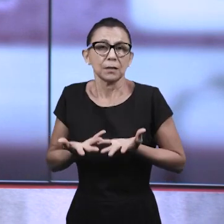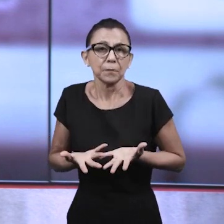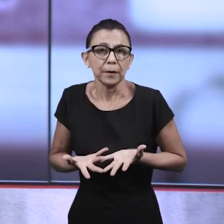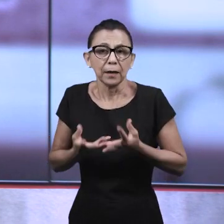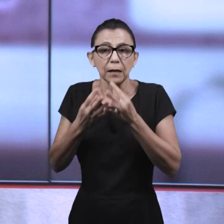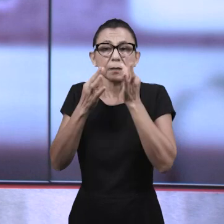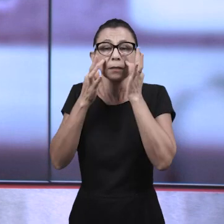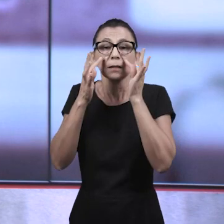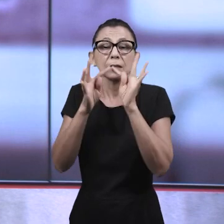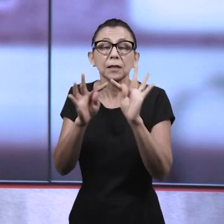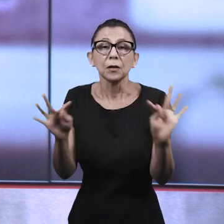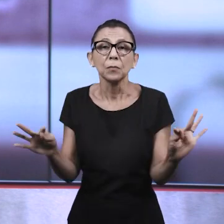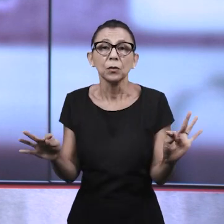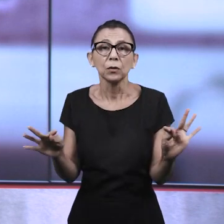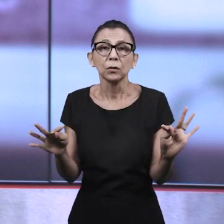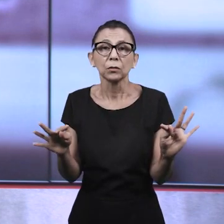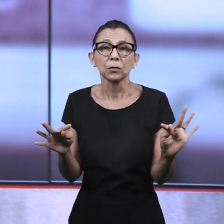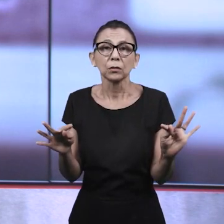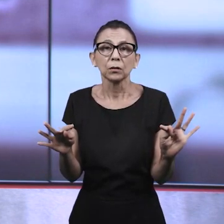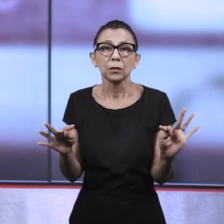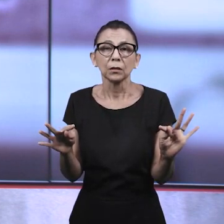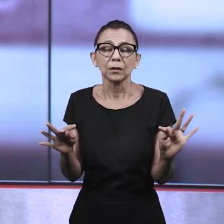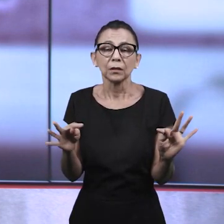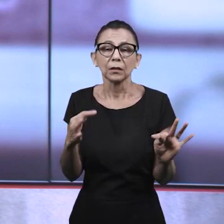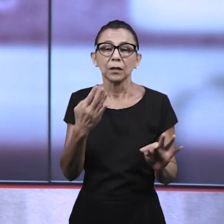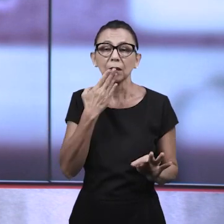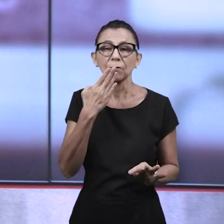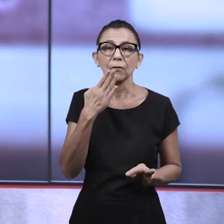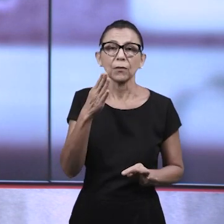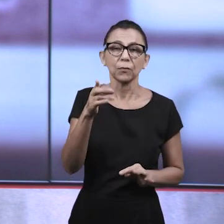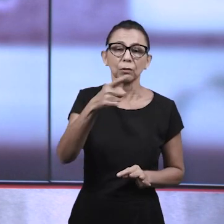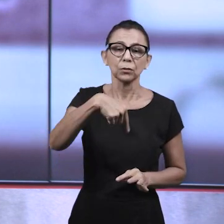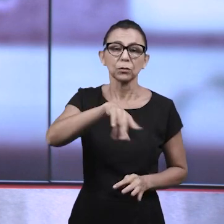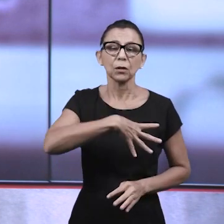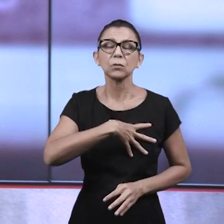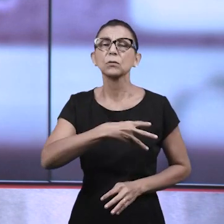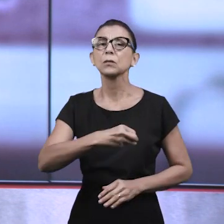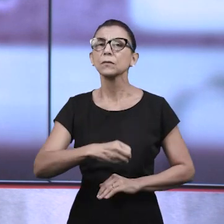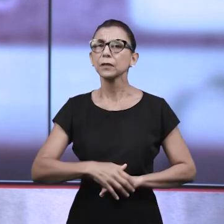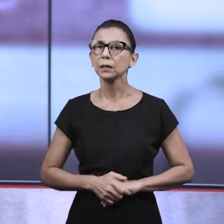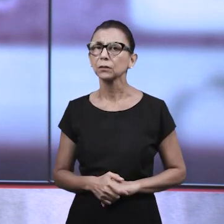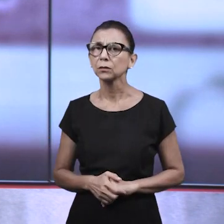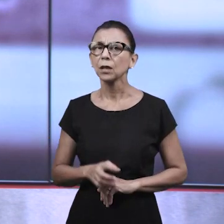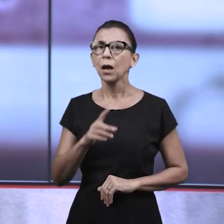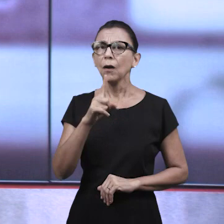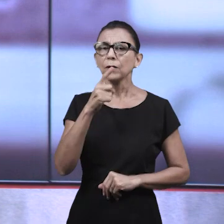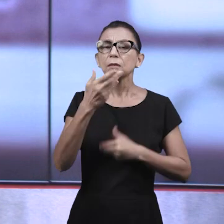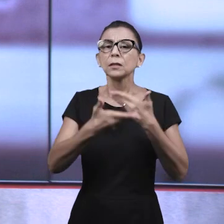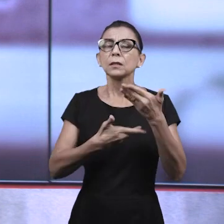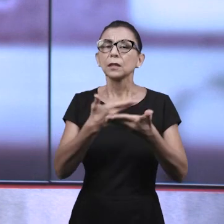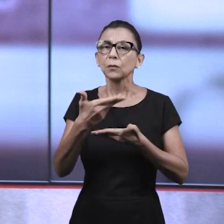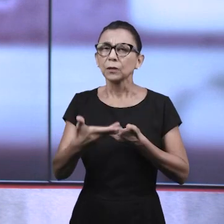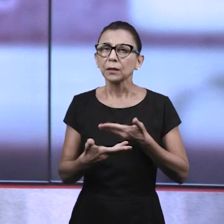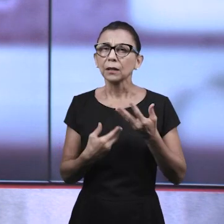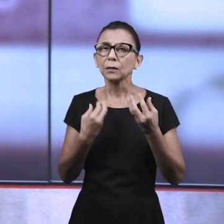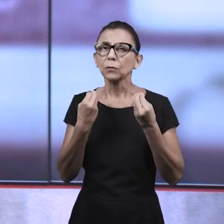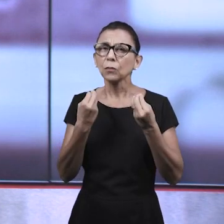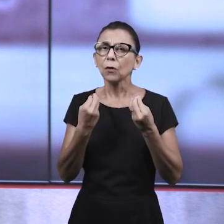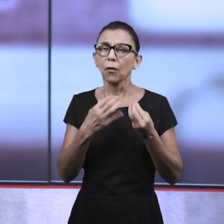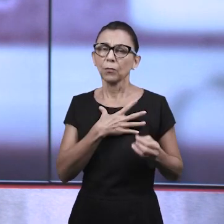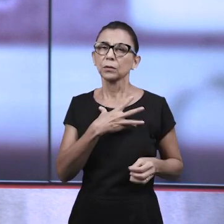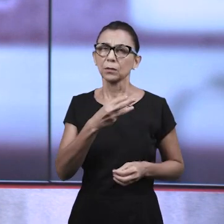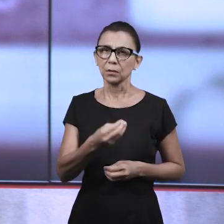temos proferido para a vida dos nossos filhos? As nossas palavras têm sido abençoadoras? No livro